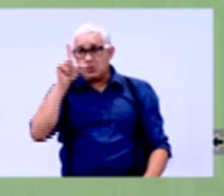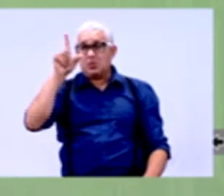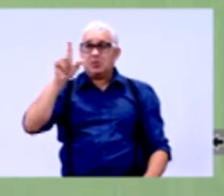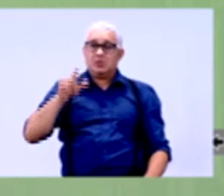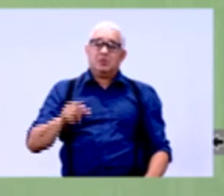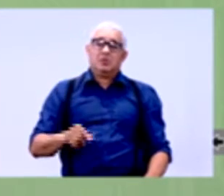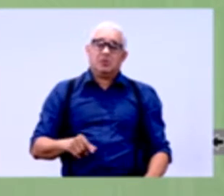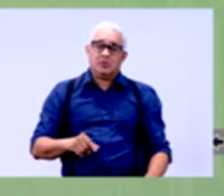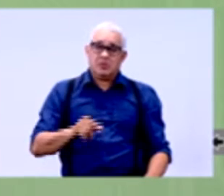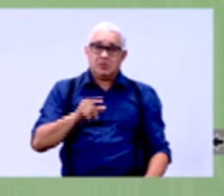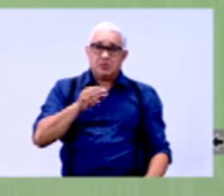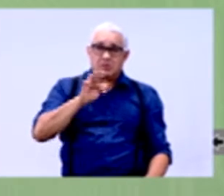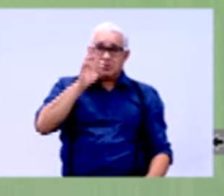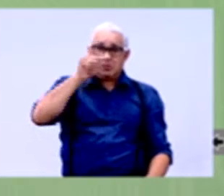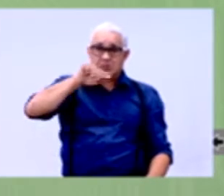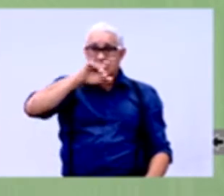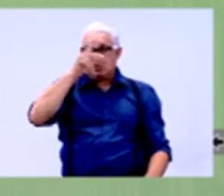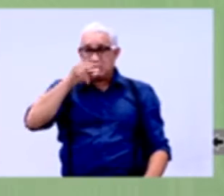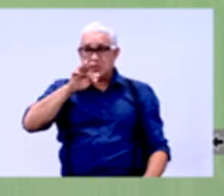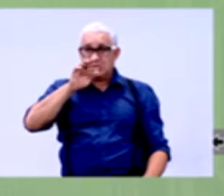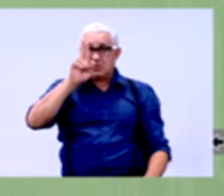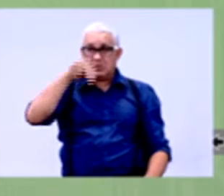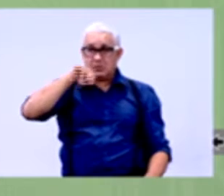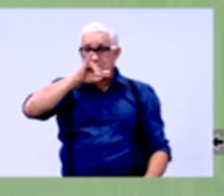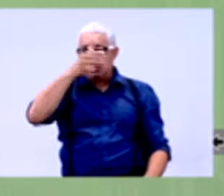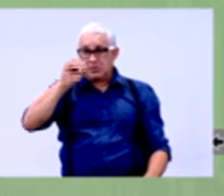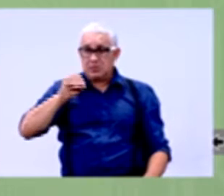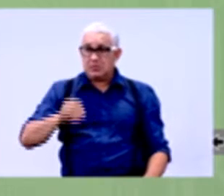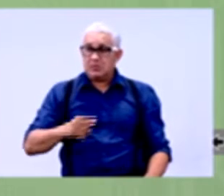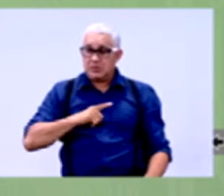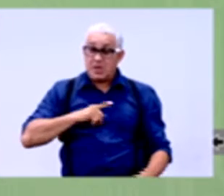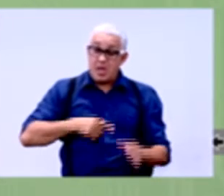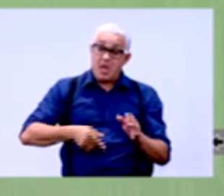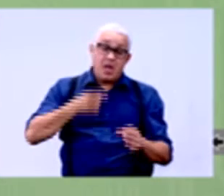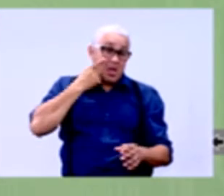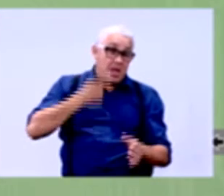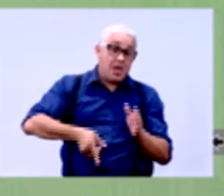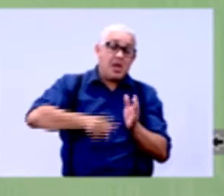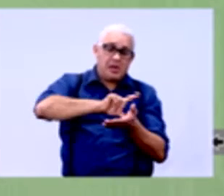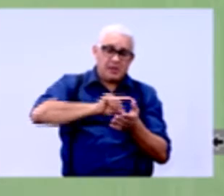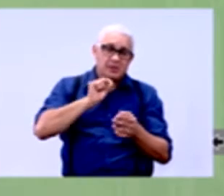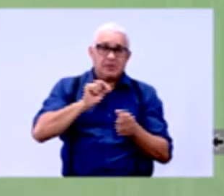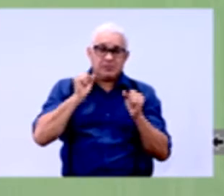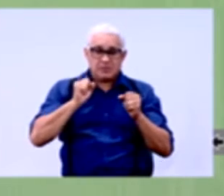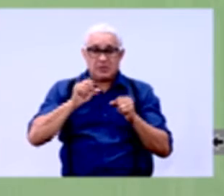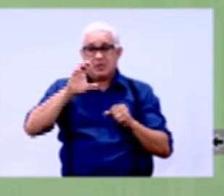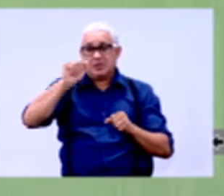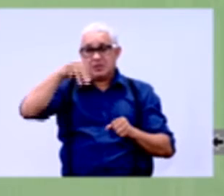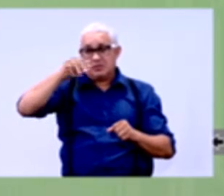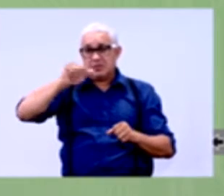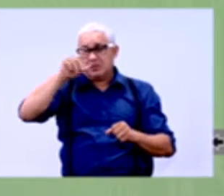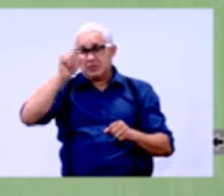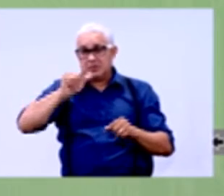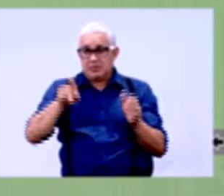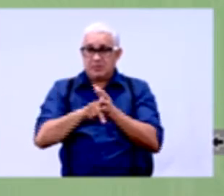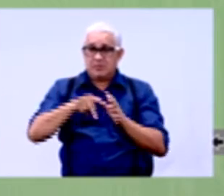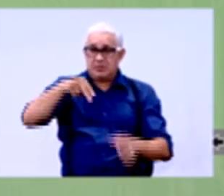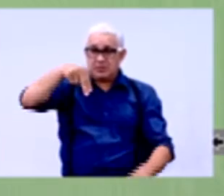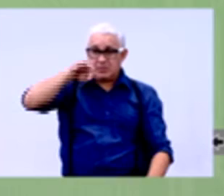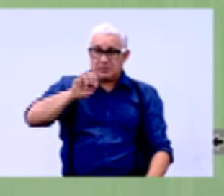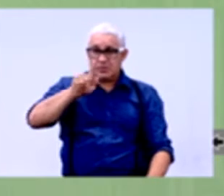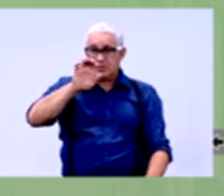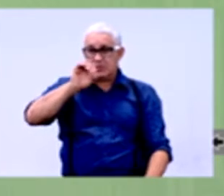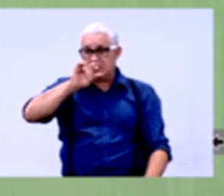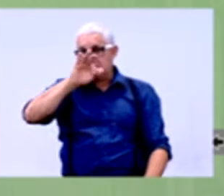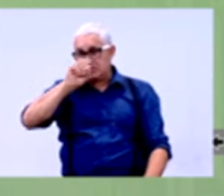funcionalidades. Como nós vimos anteriormente ali, nós podemos ter uma camada de negócio que faz toda uma validação, toda